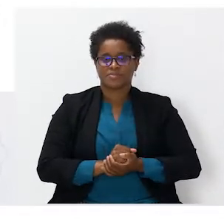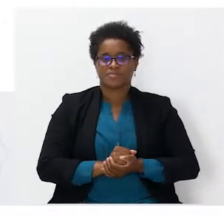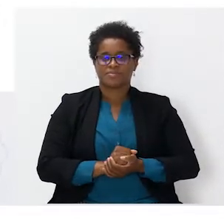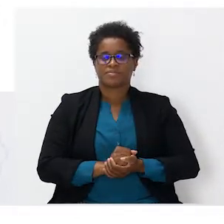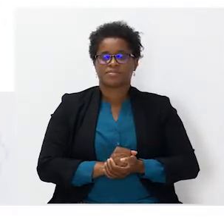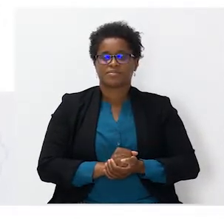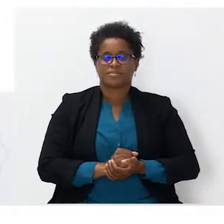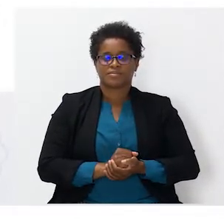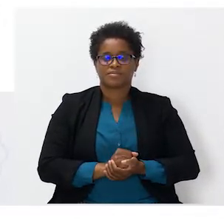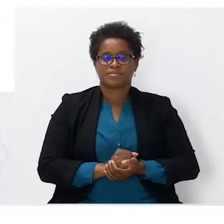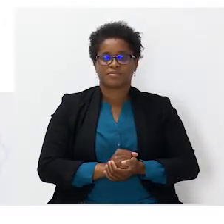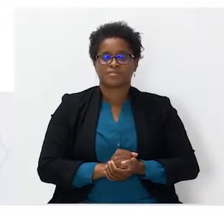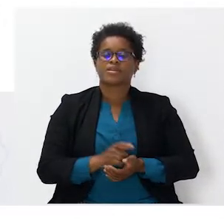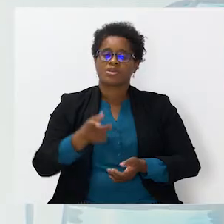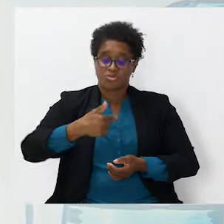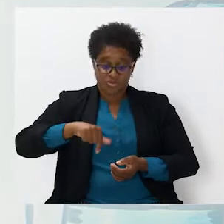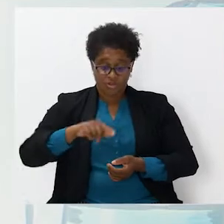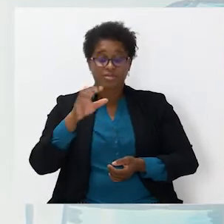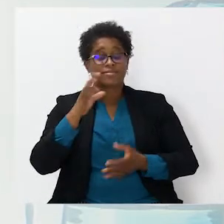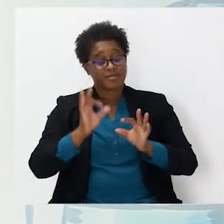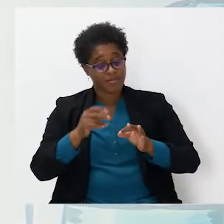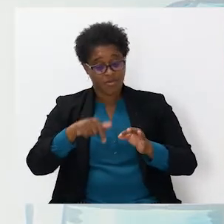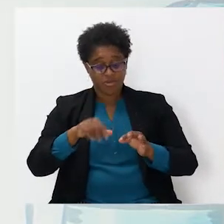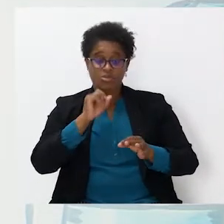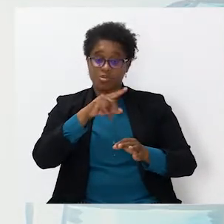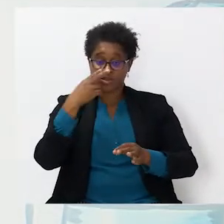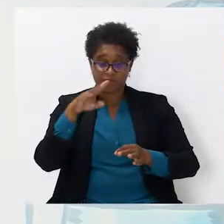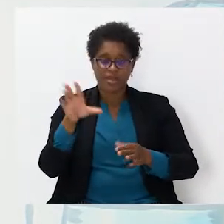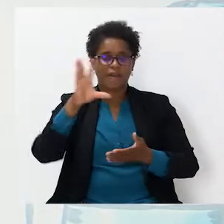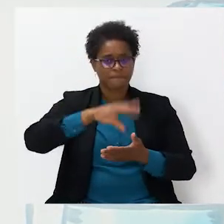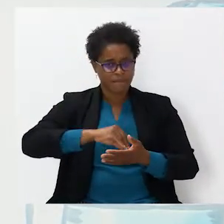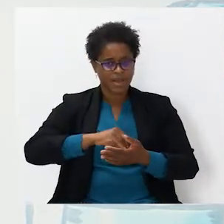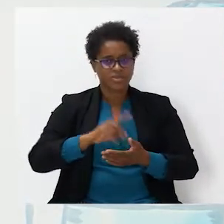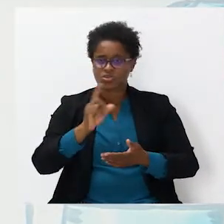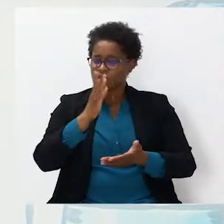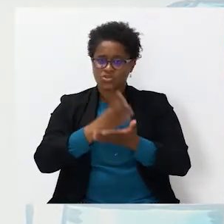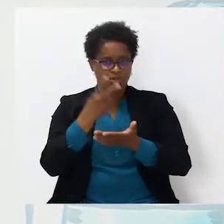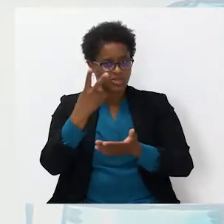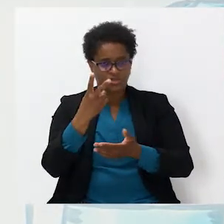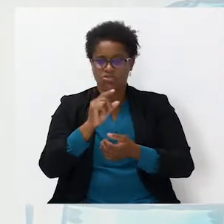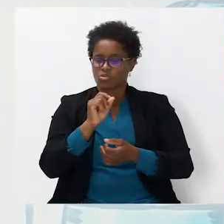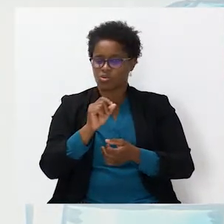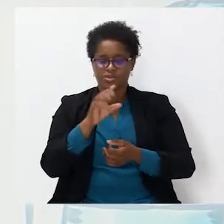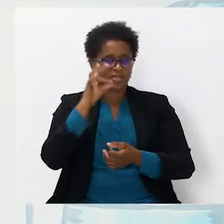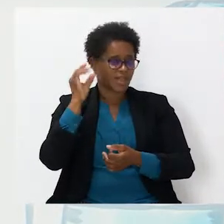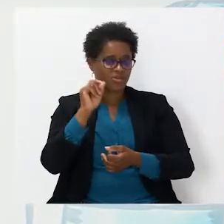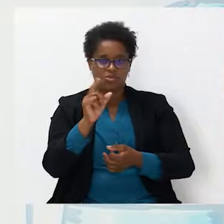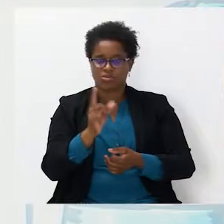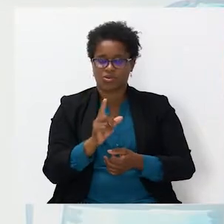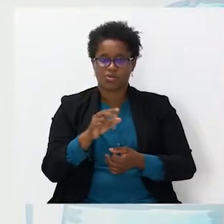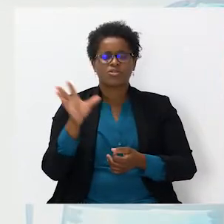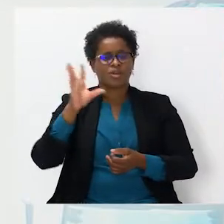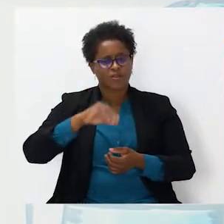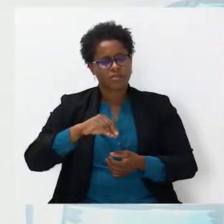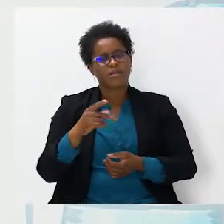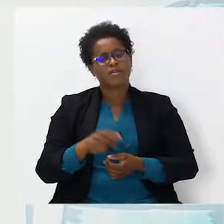Como dissemos, nós hoje, podem ver, vamos estudar mais, não somente esses dois sinais de pontuação,